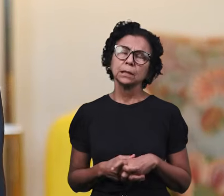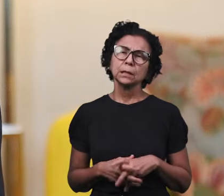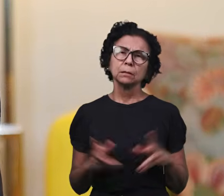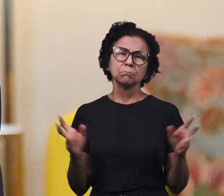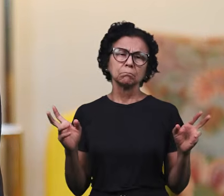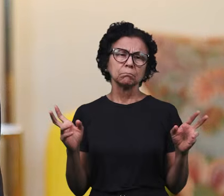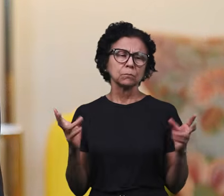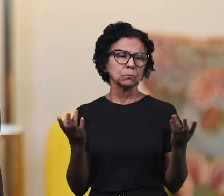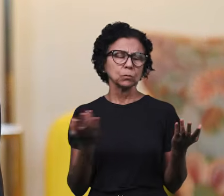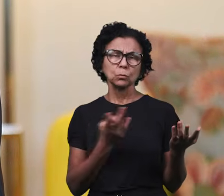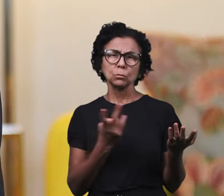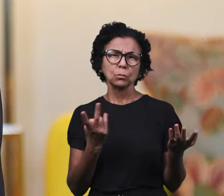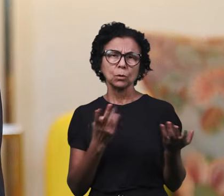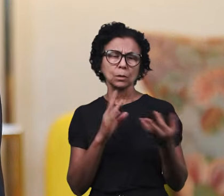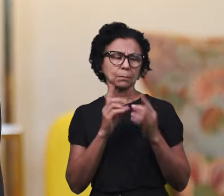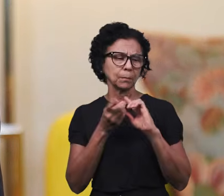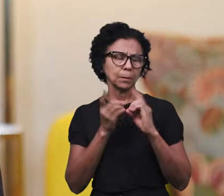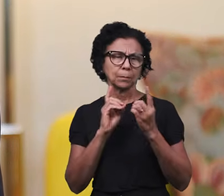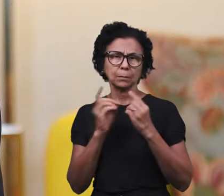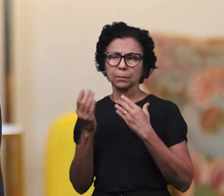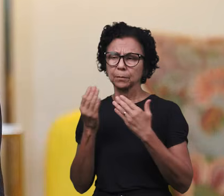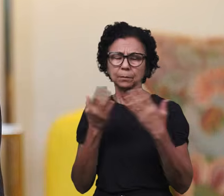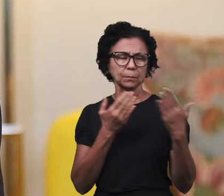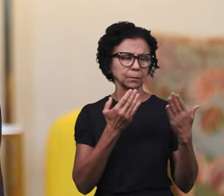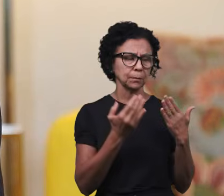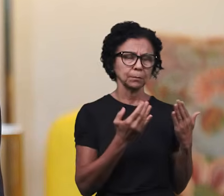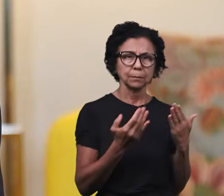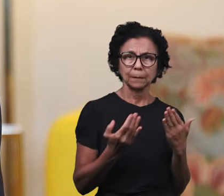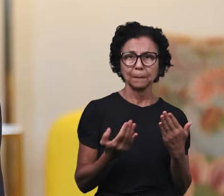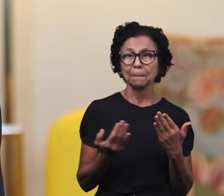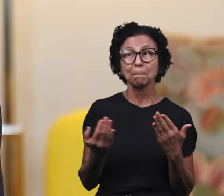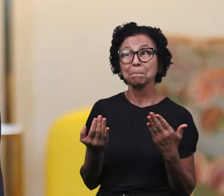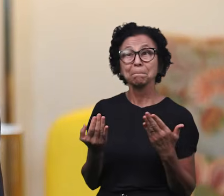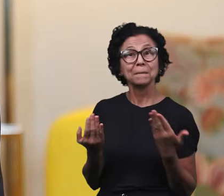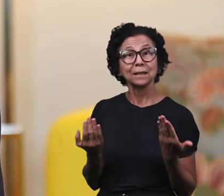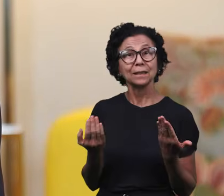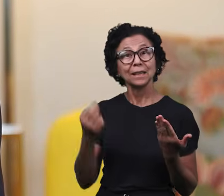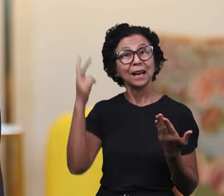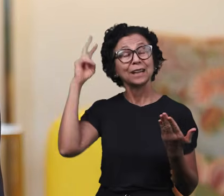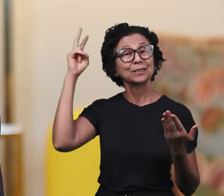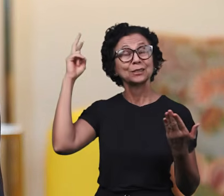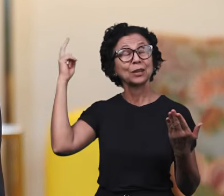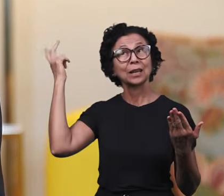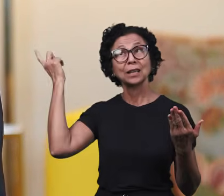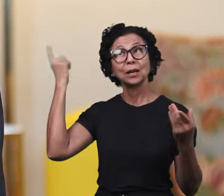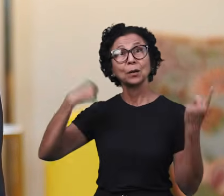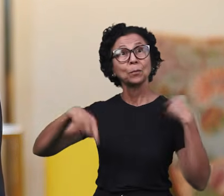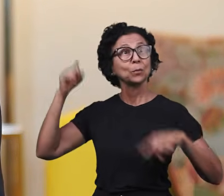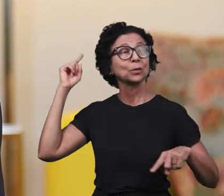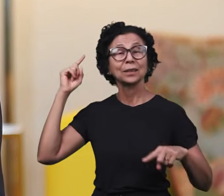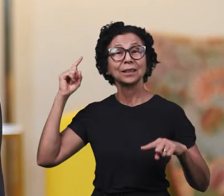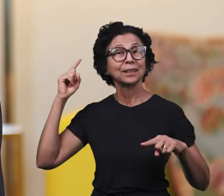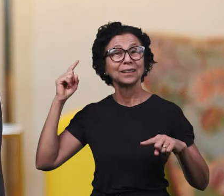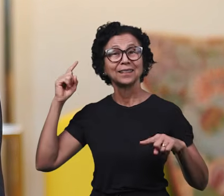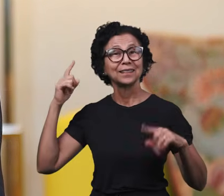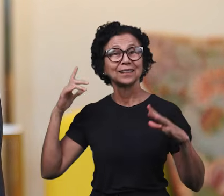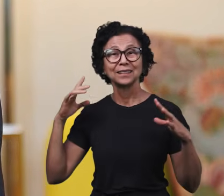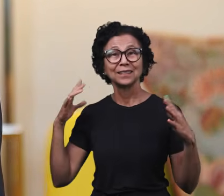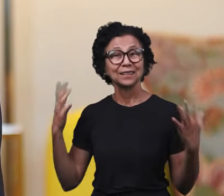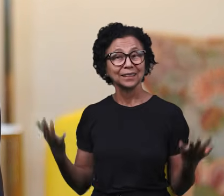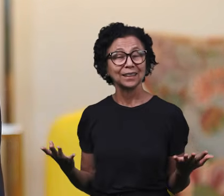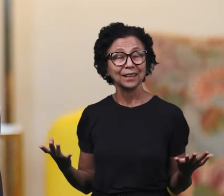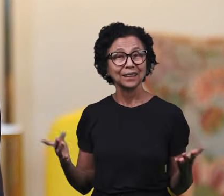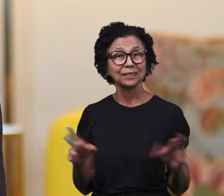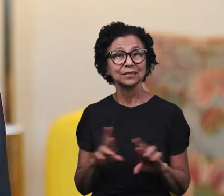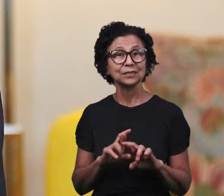diálogo simples entre os dois faz com que a história tome um rumo diferente daquilo